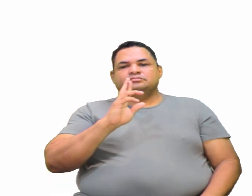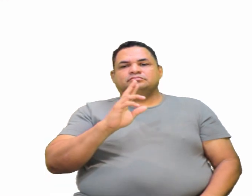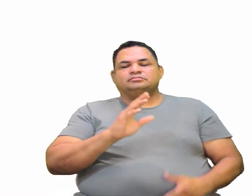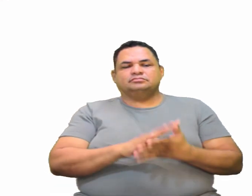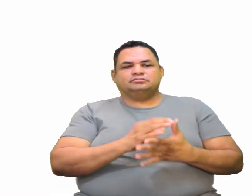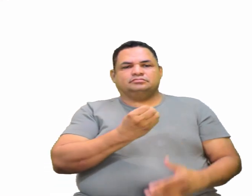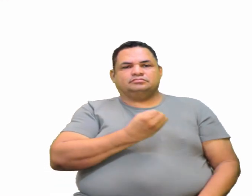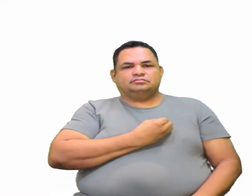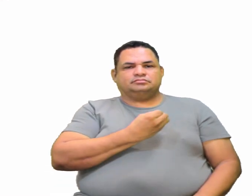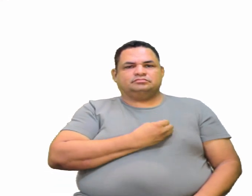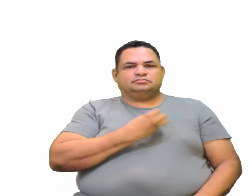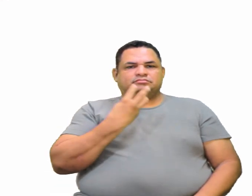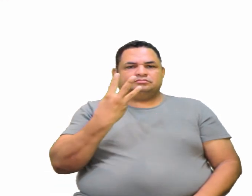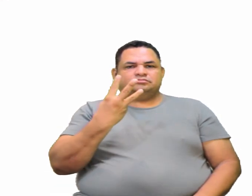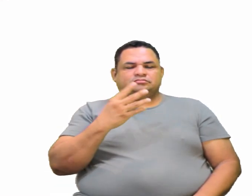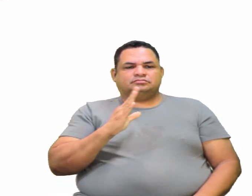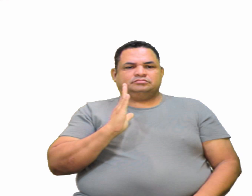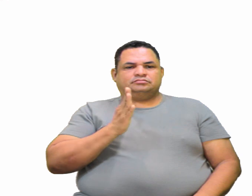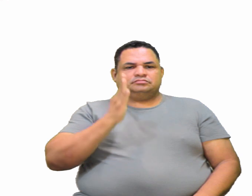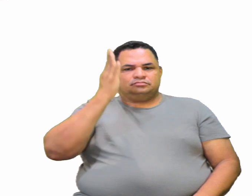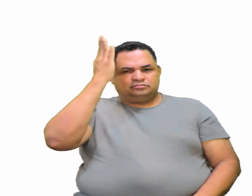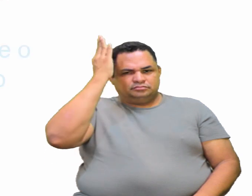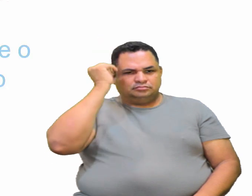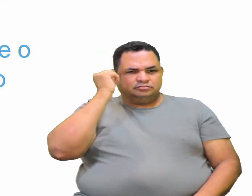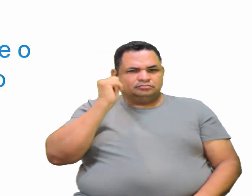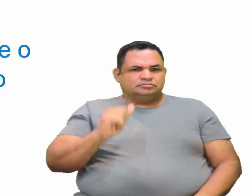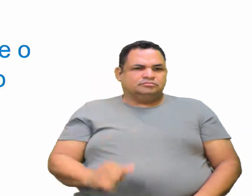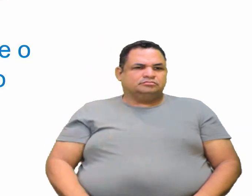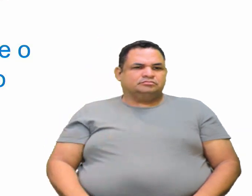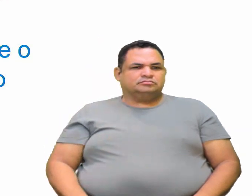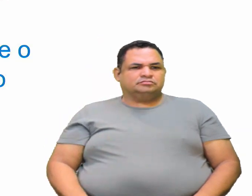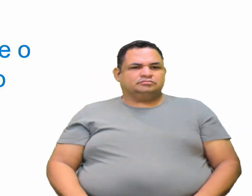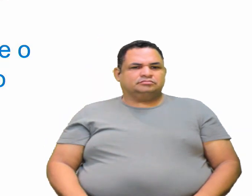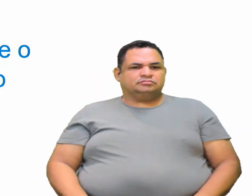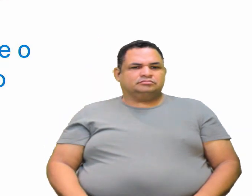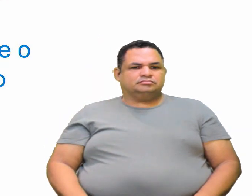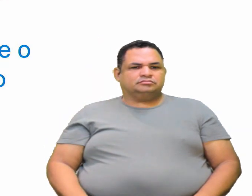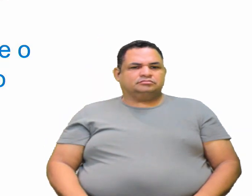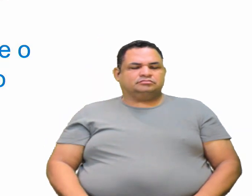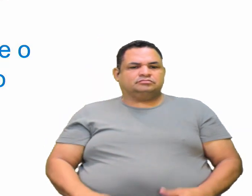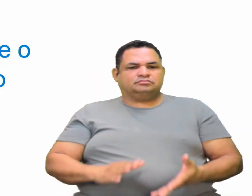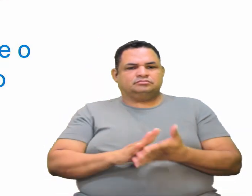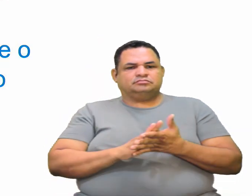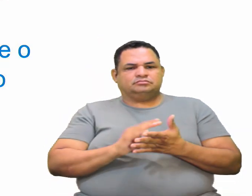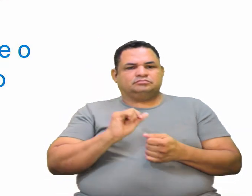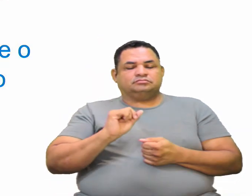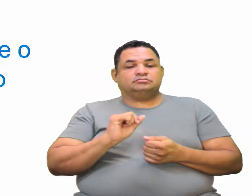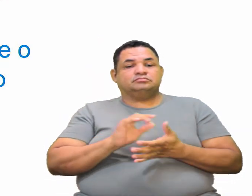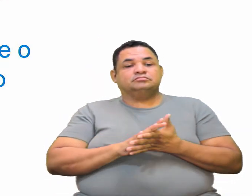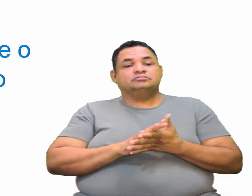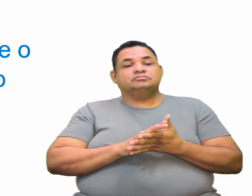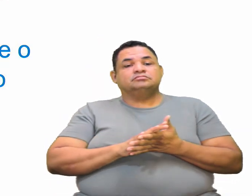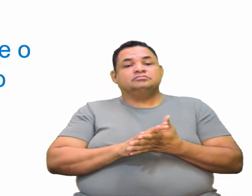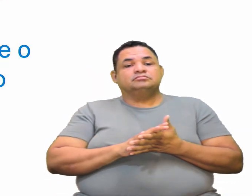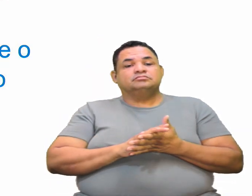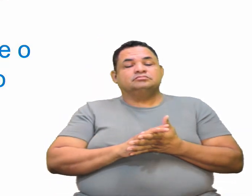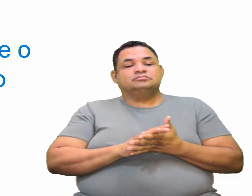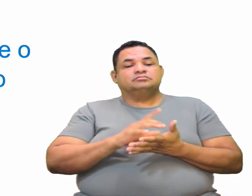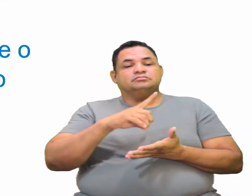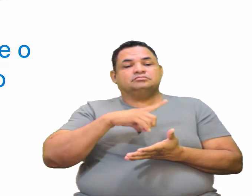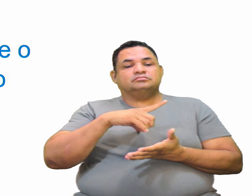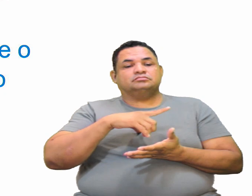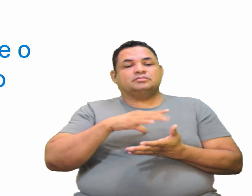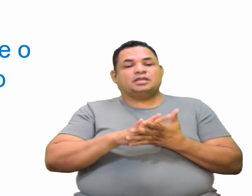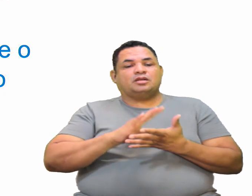questão 3, que eu tenho certeza que vocês já sabem, já responderam ela, né? O evento que ele fala aí na questão tem a ver